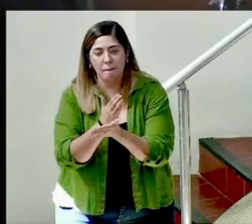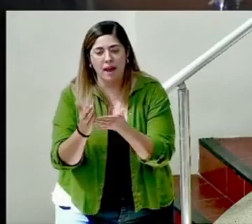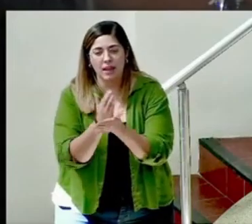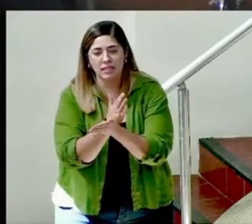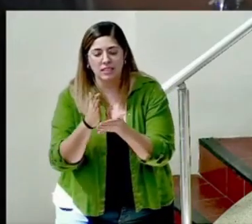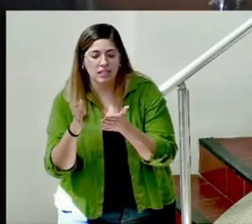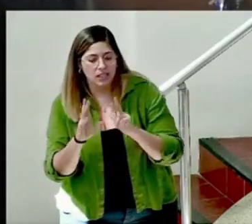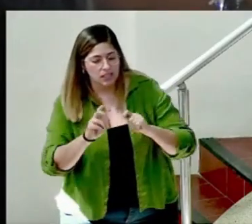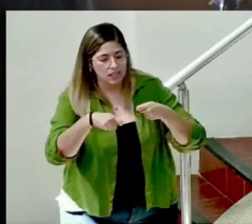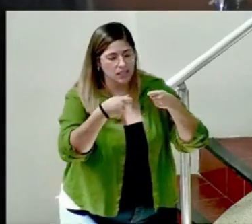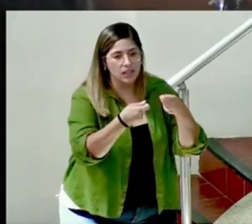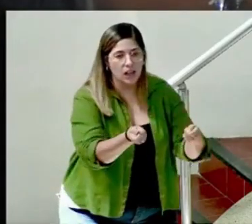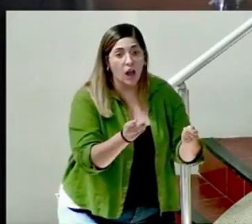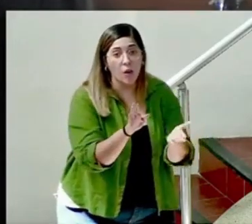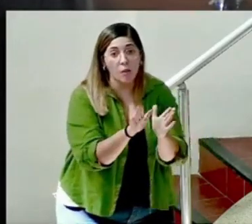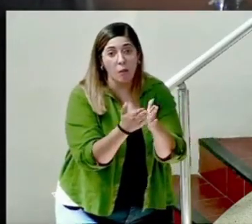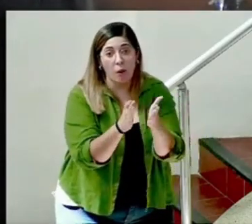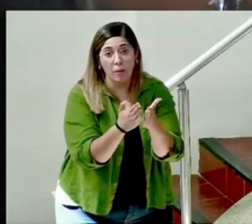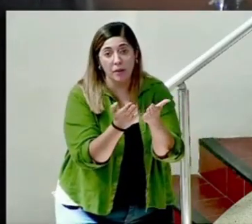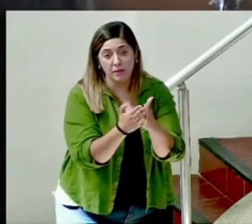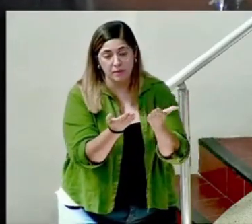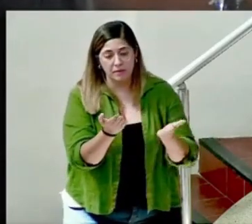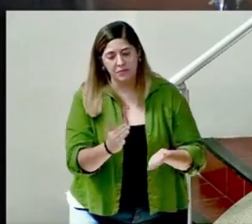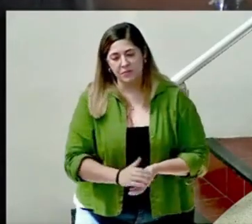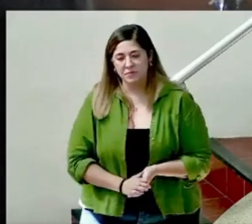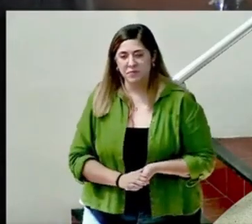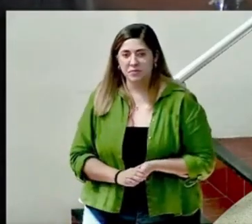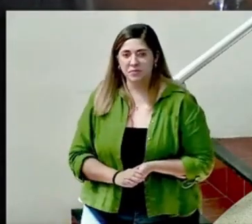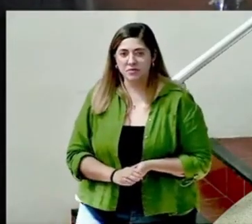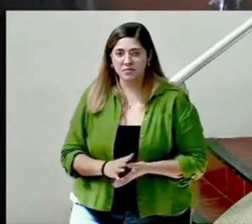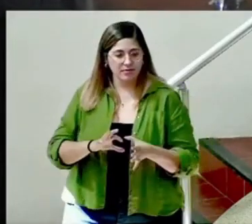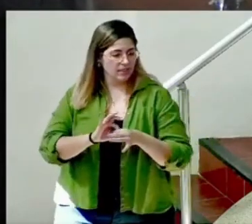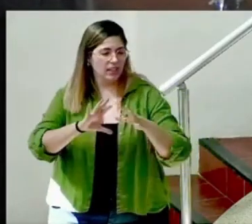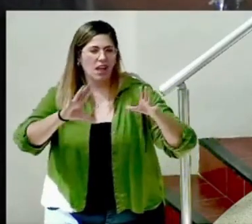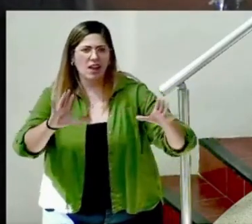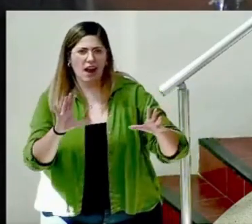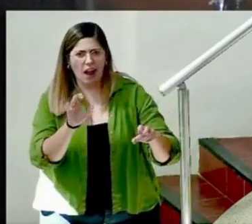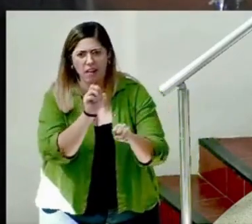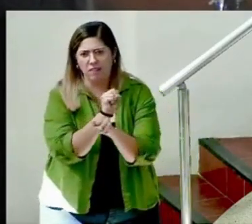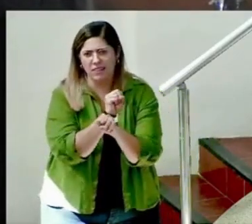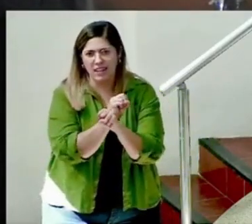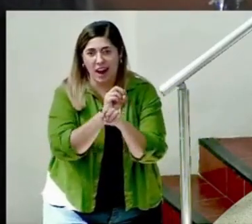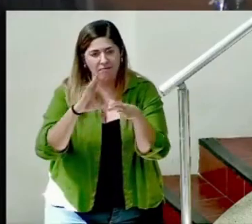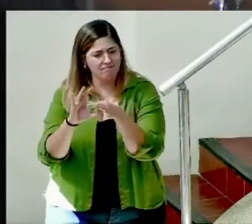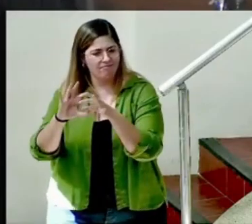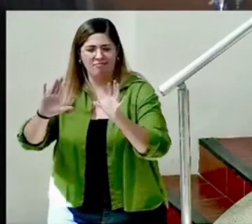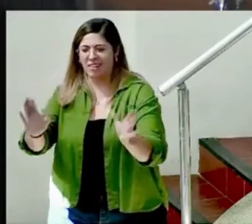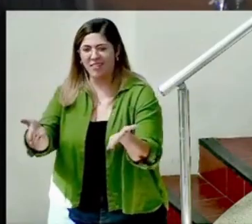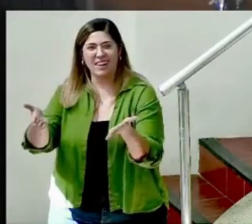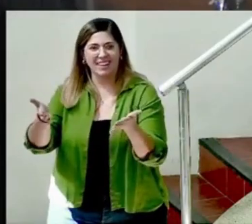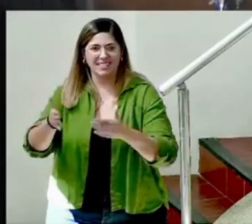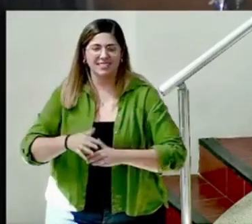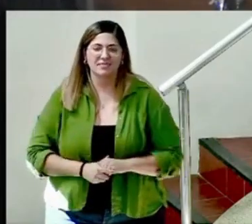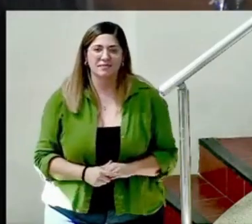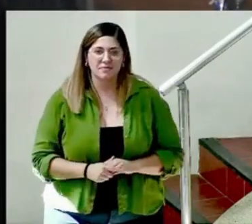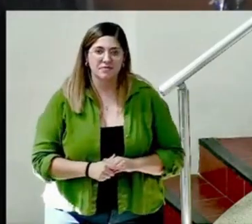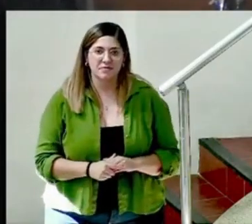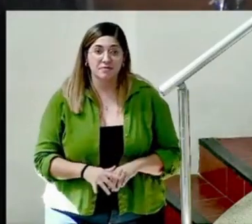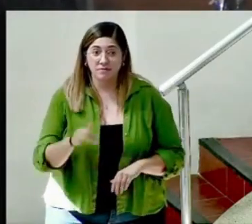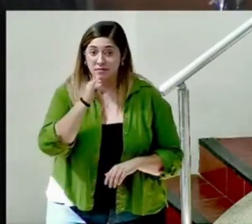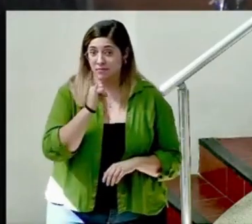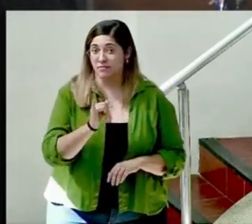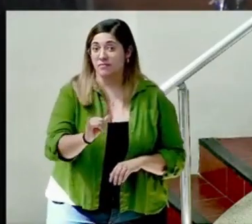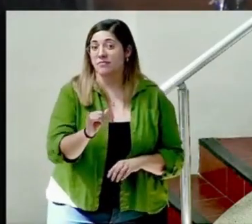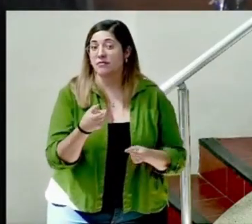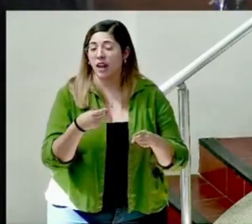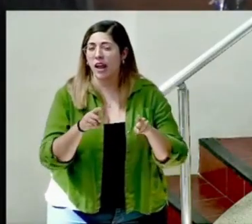produção, eles ajudavam pobres, eles colocavam em liberdade alguns dos seus servos. Ele está dizendo,